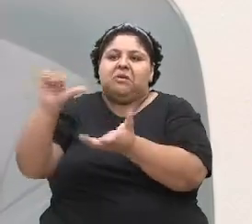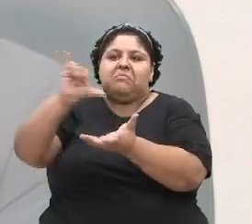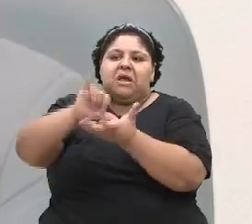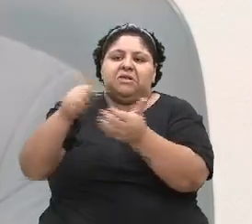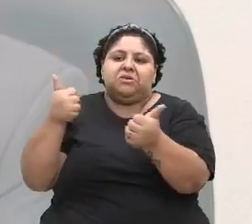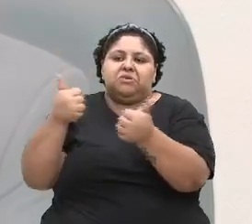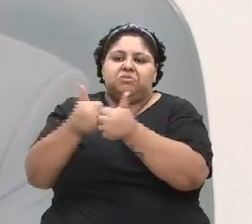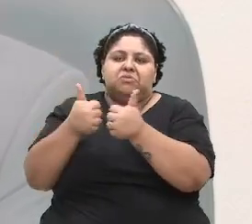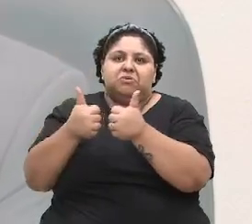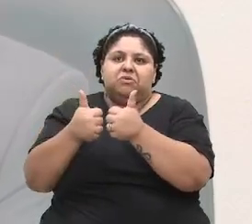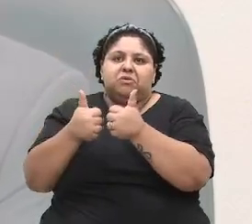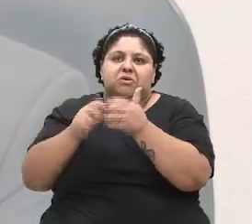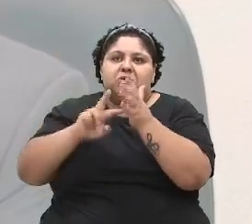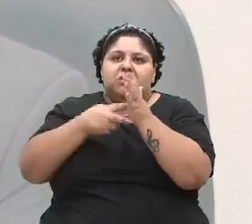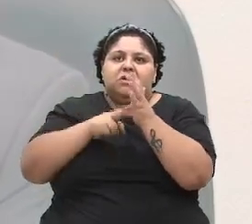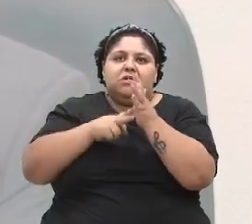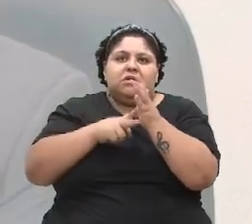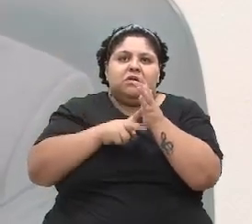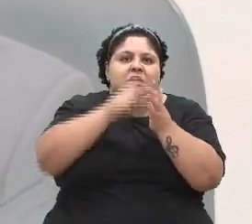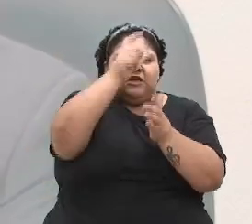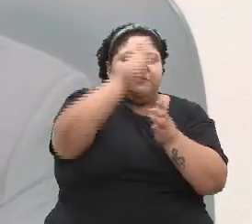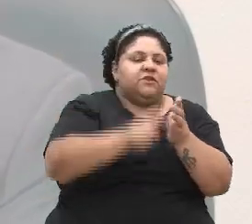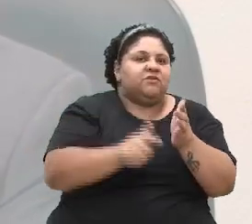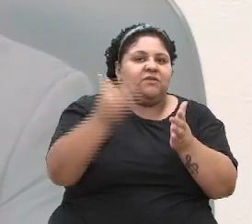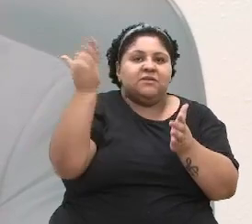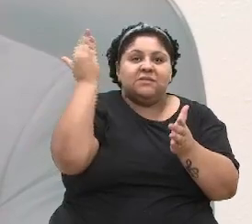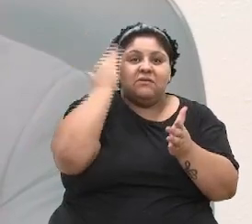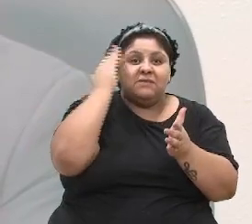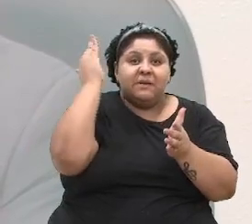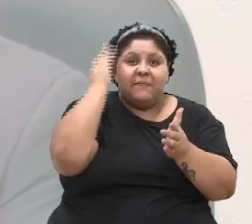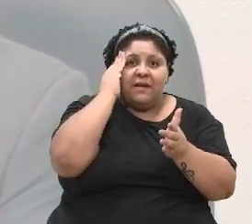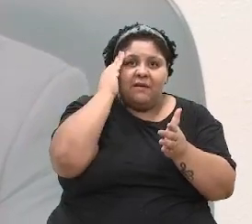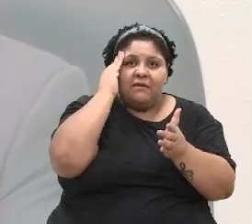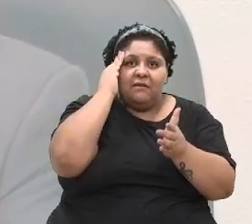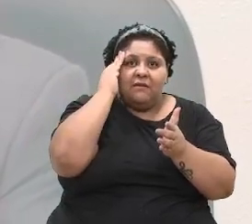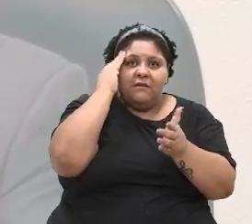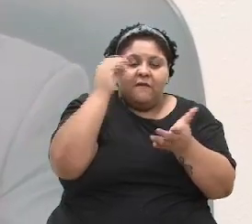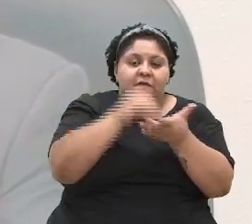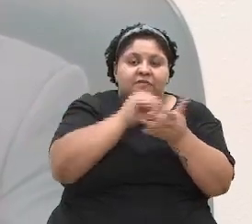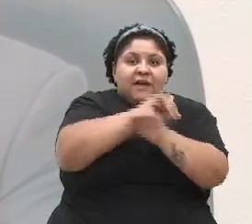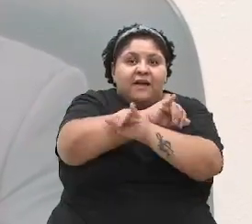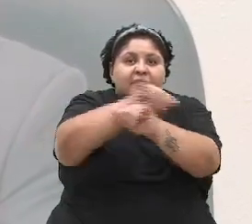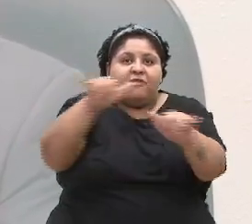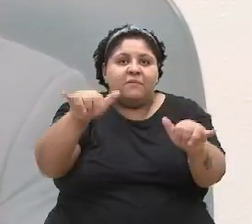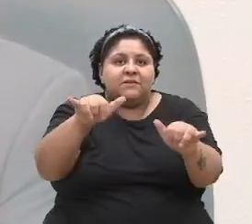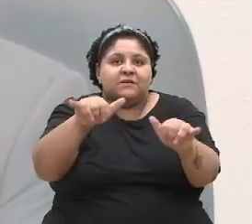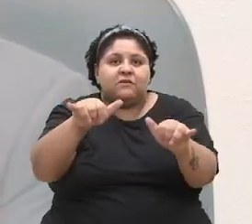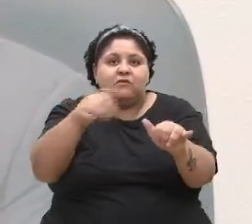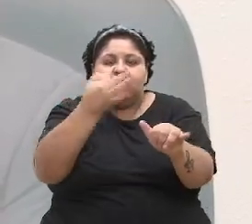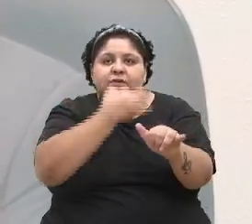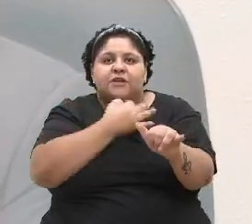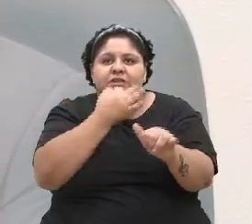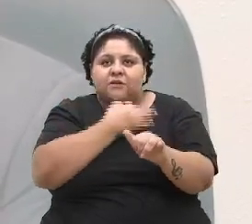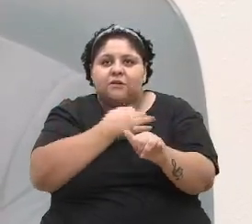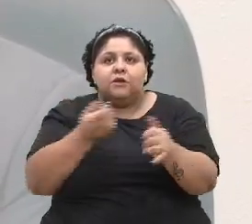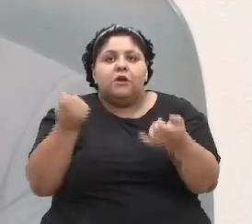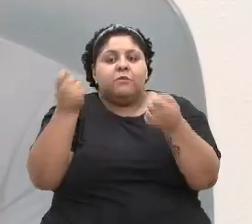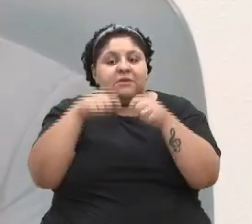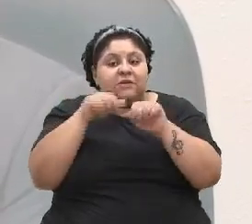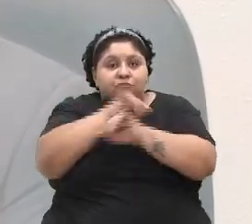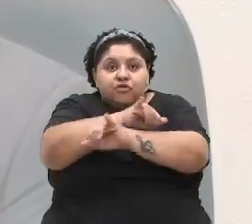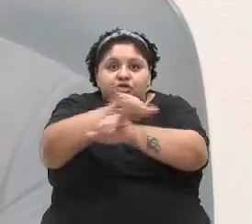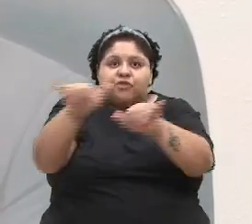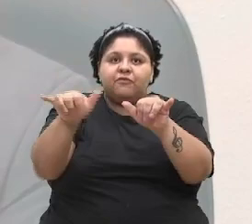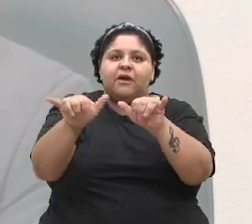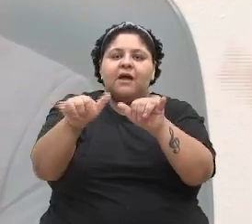e ninguém saber que a praça está oferecendo isso para a comunidade de Caxias do Sul durante a Páscoa. Né? Precisamos colocar para fora, precisamos divulgar.